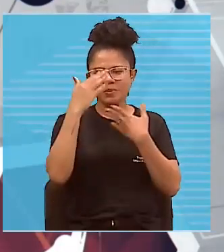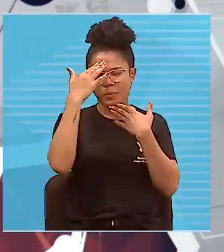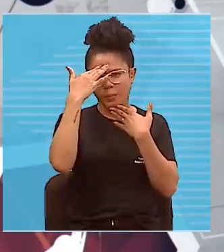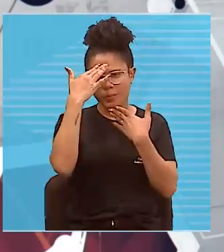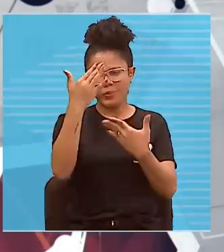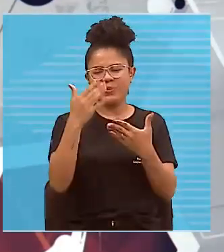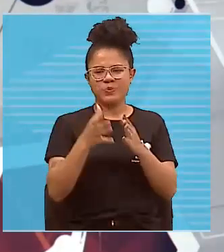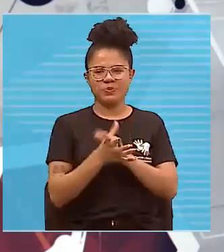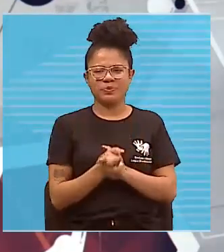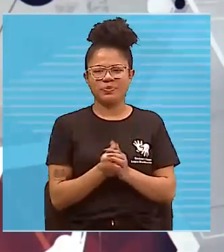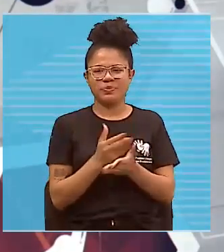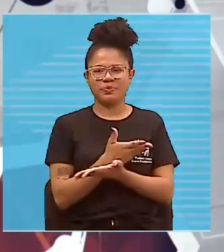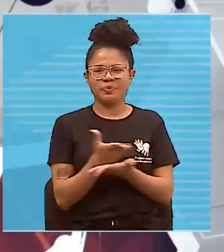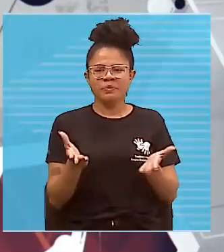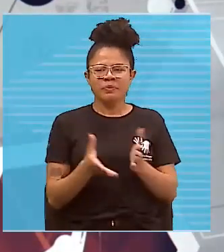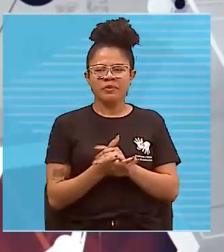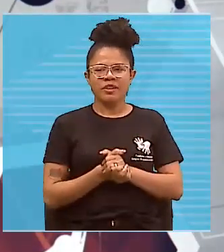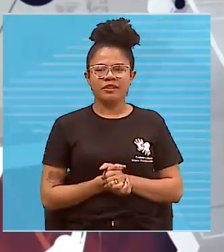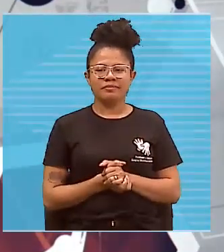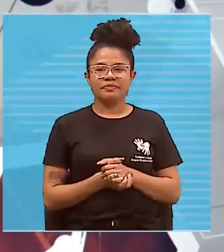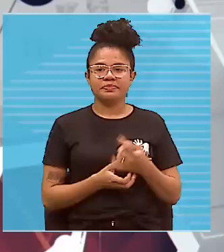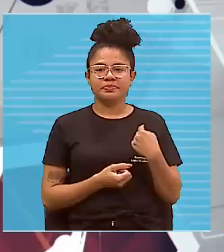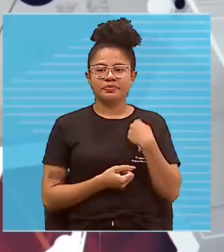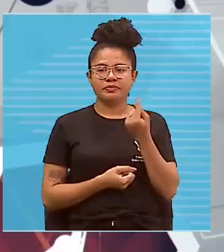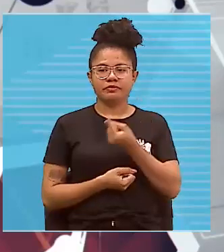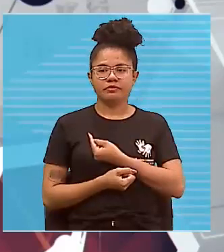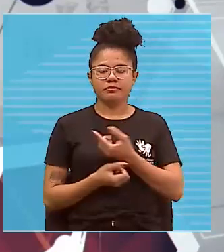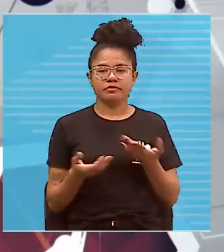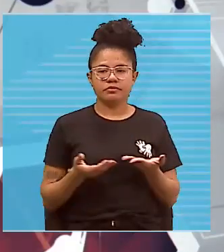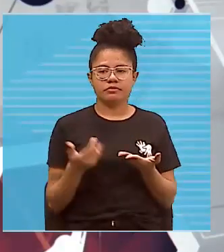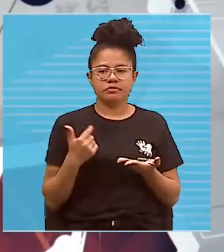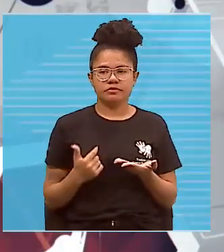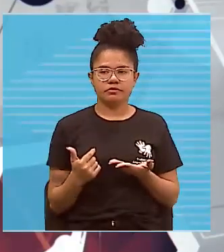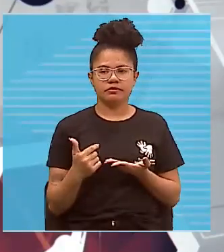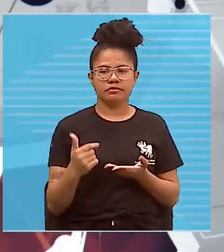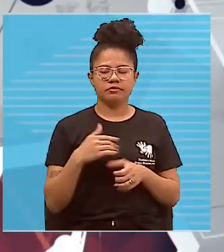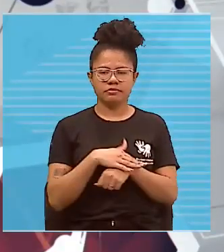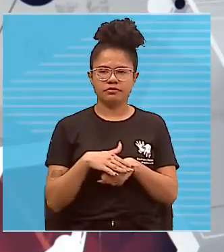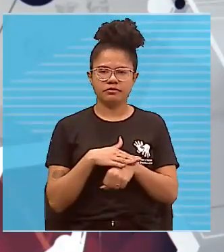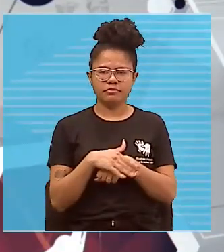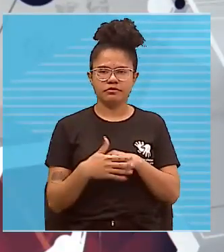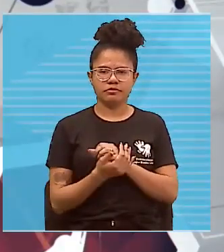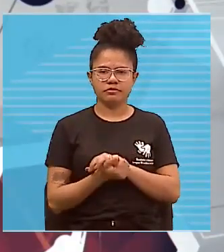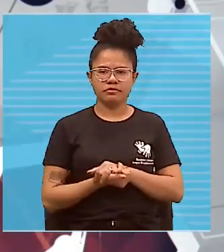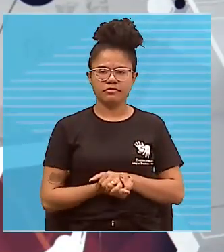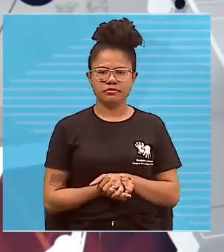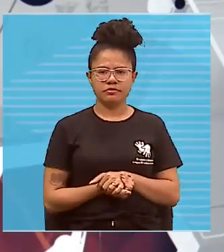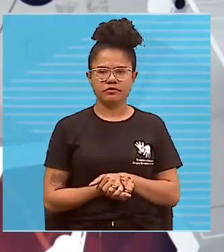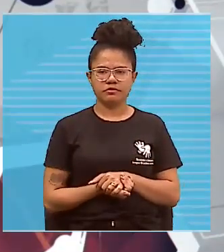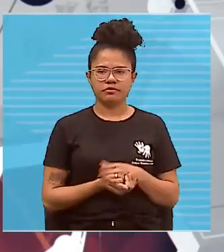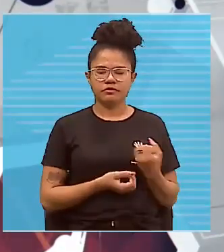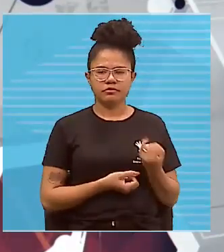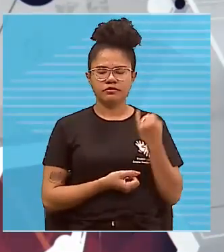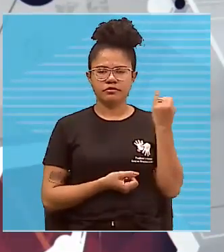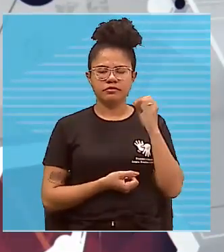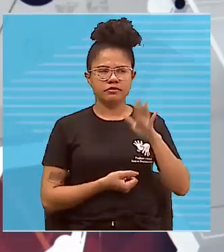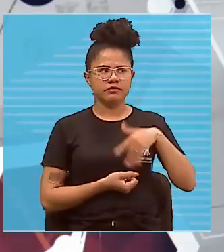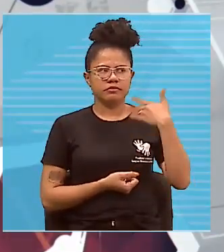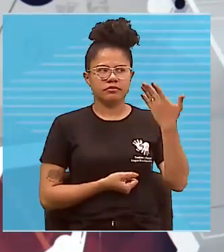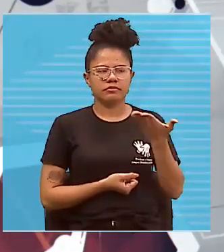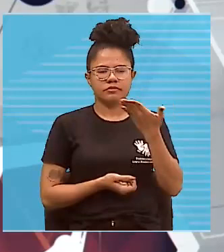felicitações, tá certo, gente? Então hoje a gente vai continuar conversando aqui sobre um negócio muito massa, que são as